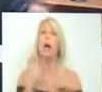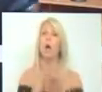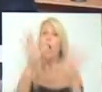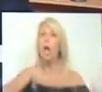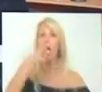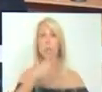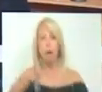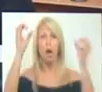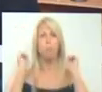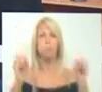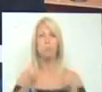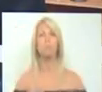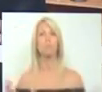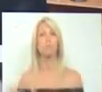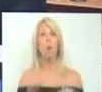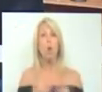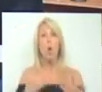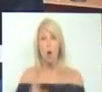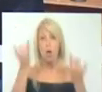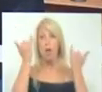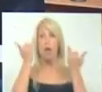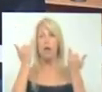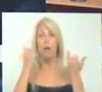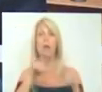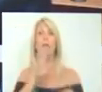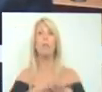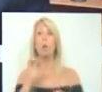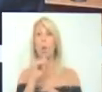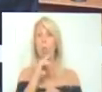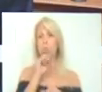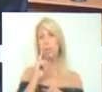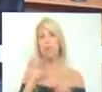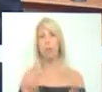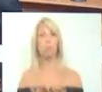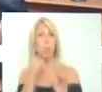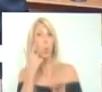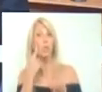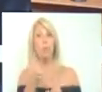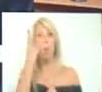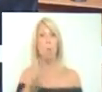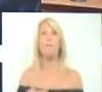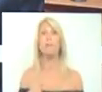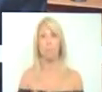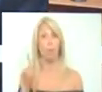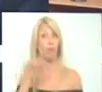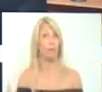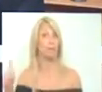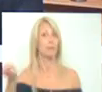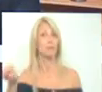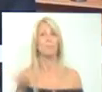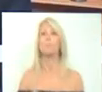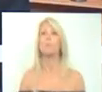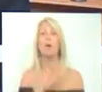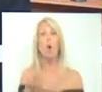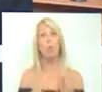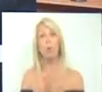das dúvidas hoje noticiadas sobre o possível conhecimento por parte de um dos participantes, ainda por cima o vencedor, das